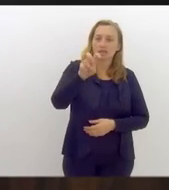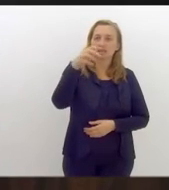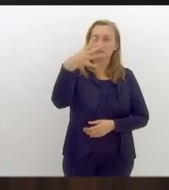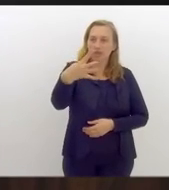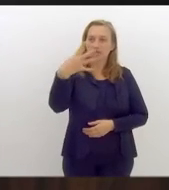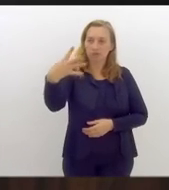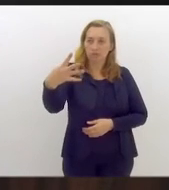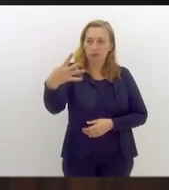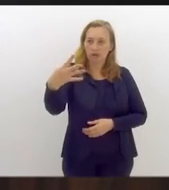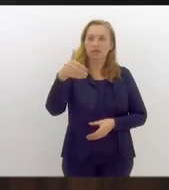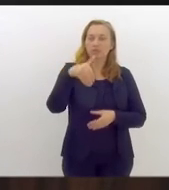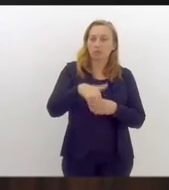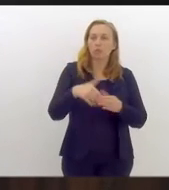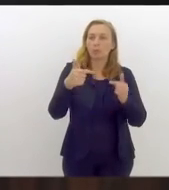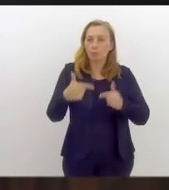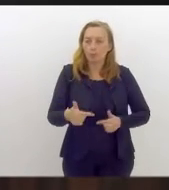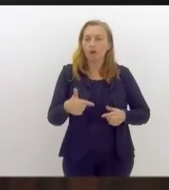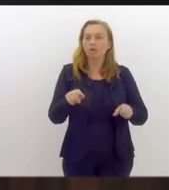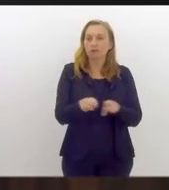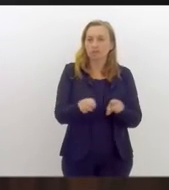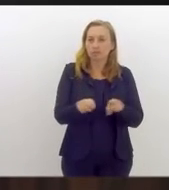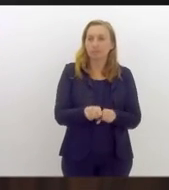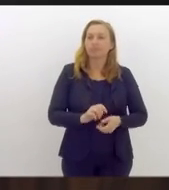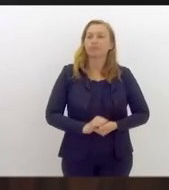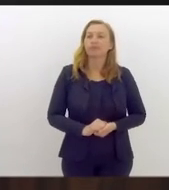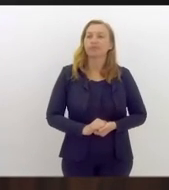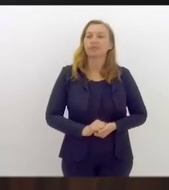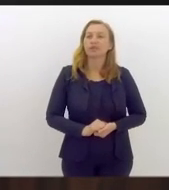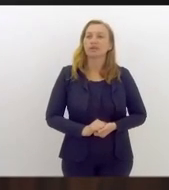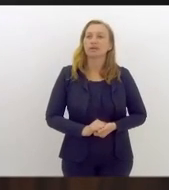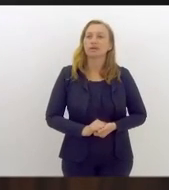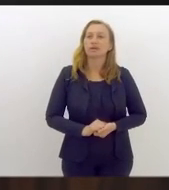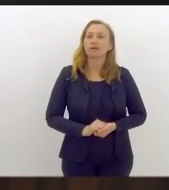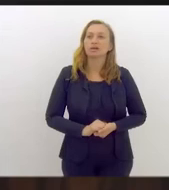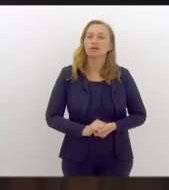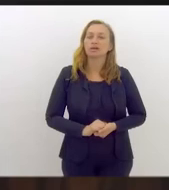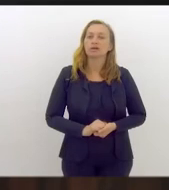1544, é abstenção também. Não tem nada, eu vou pegar isso aí.